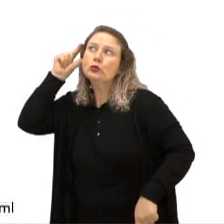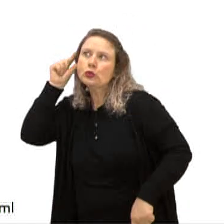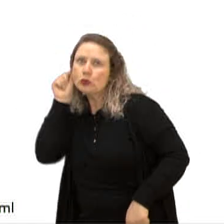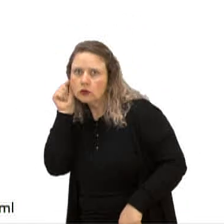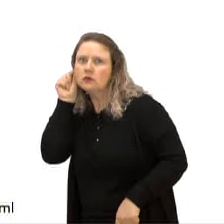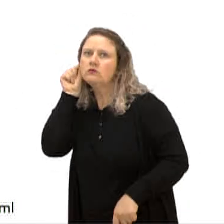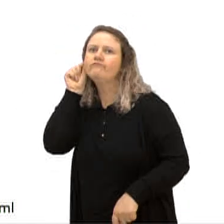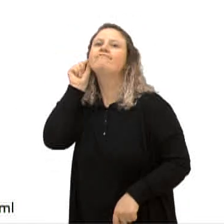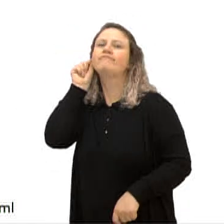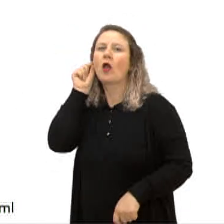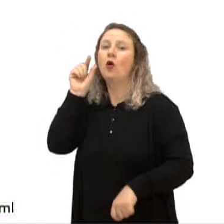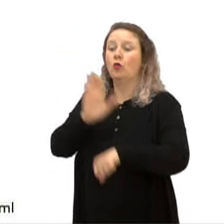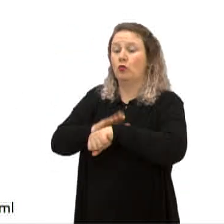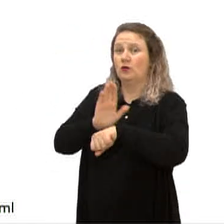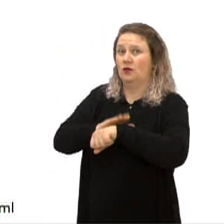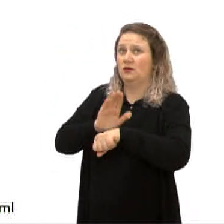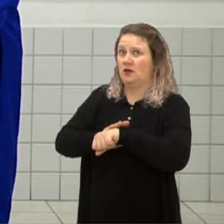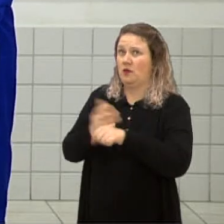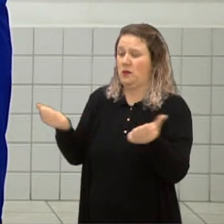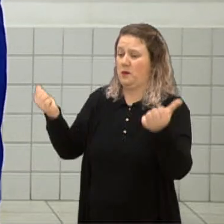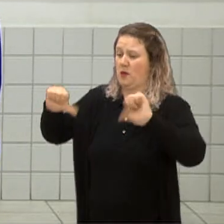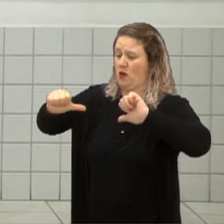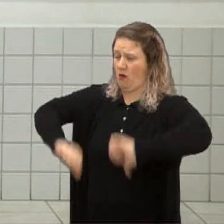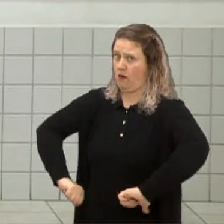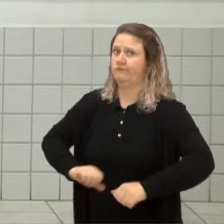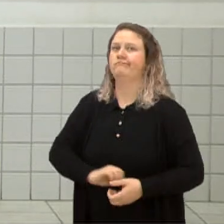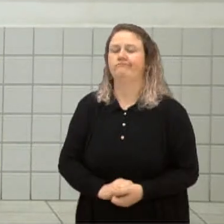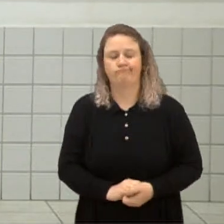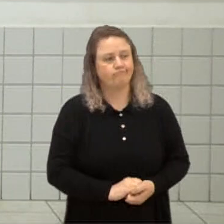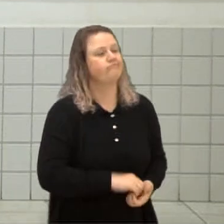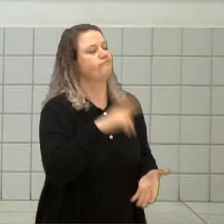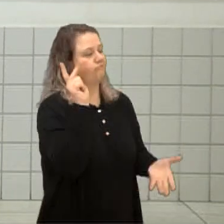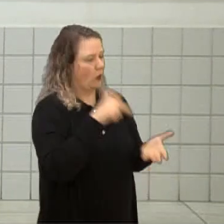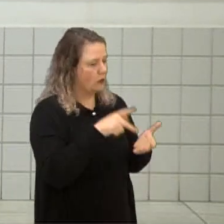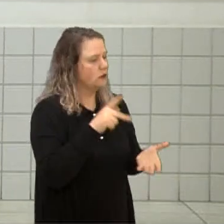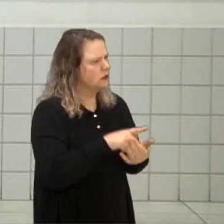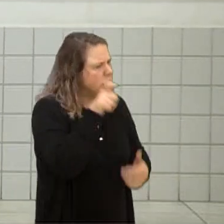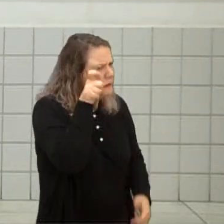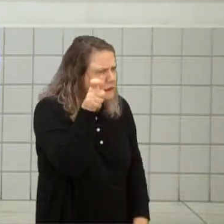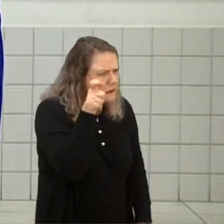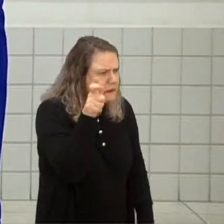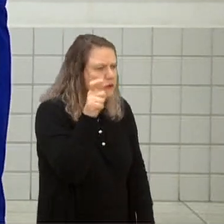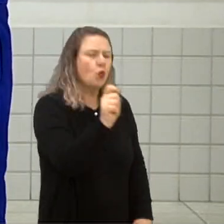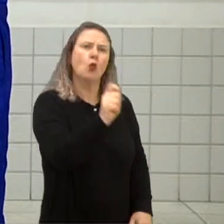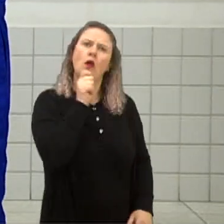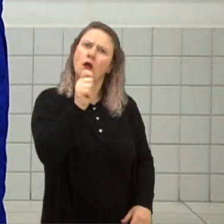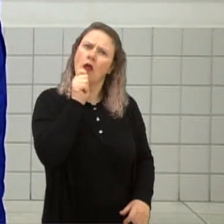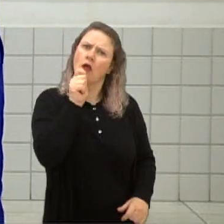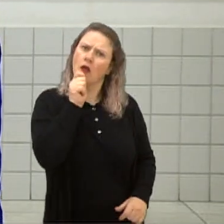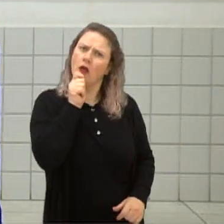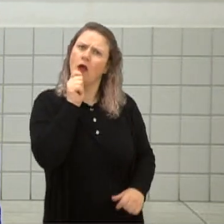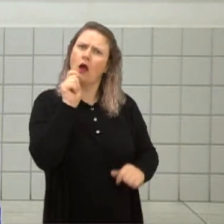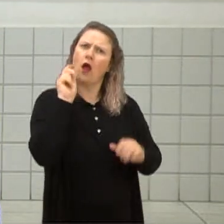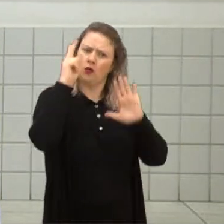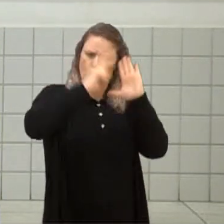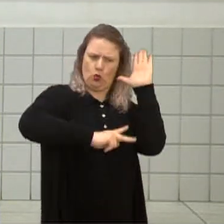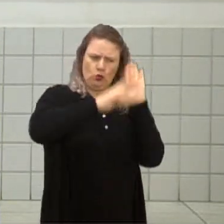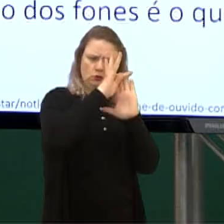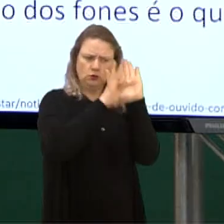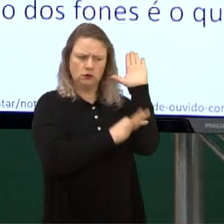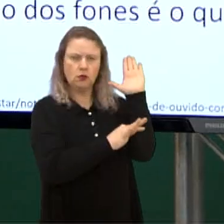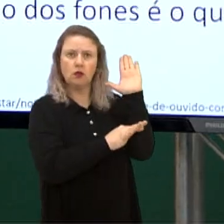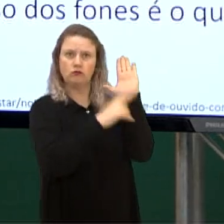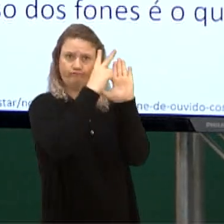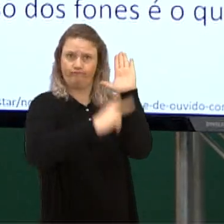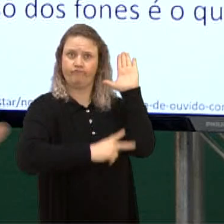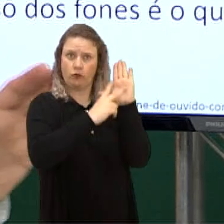tempo de uso dos fones é que causa o dano. Isso mesmo. Olha que interessante essa reportagem que a Fran leu pra gente e nós